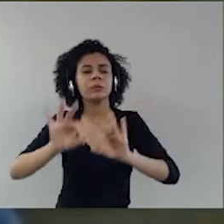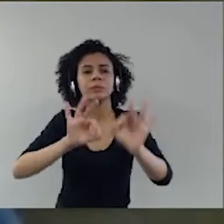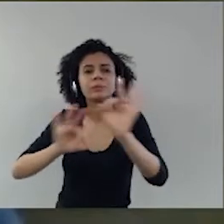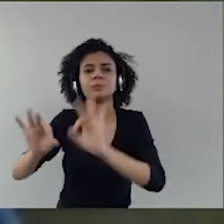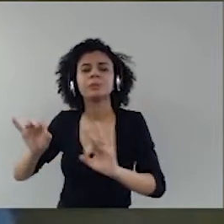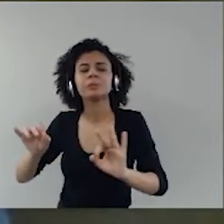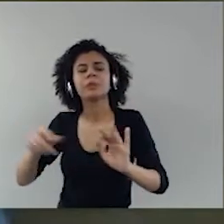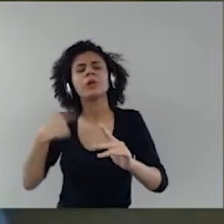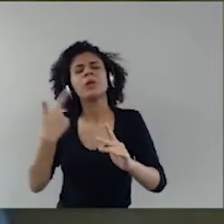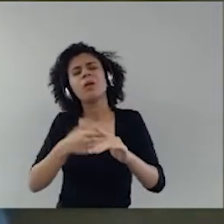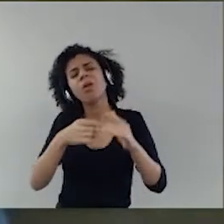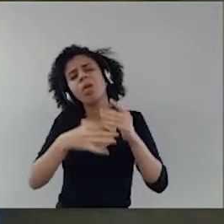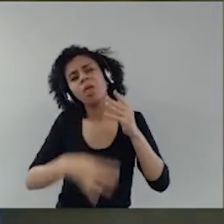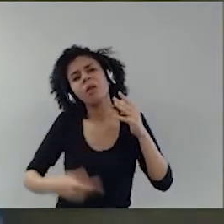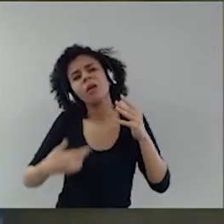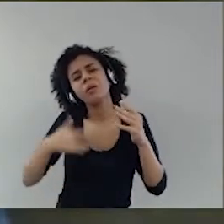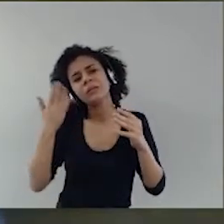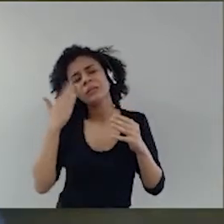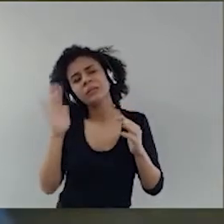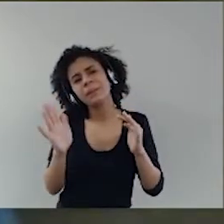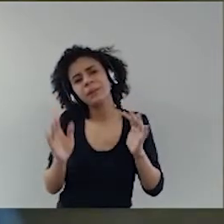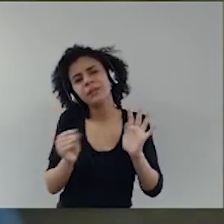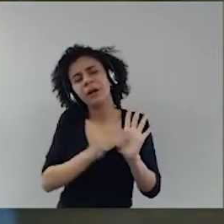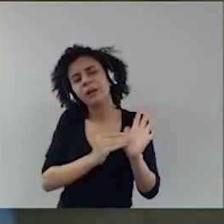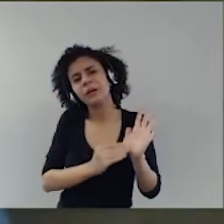que nós conhecemos,